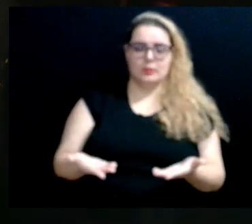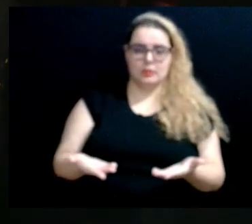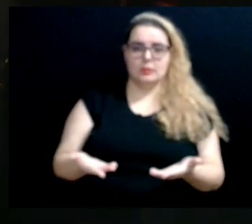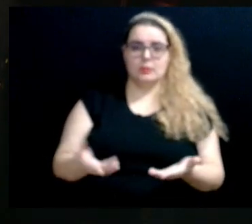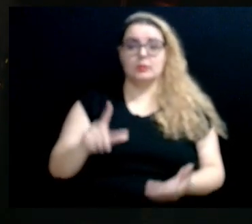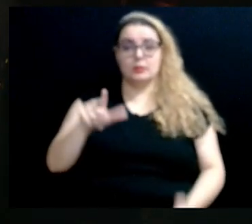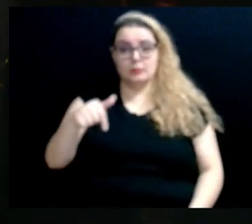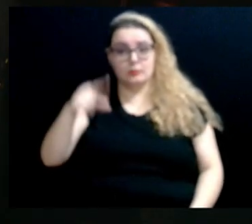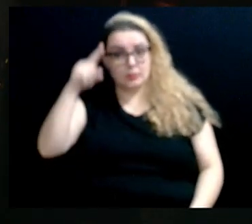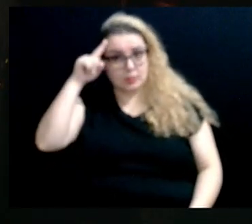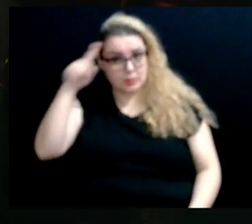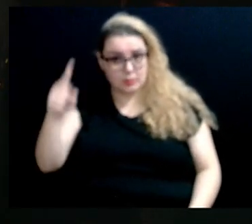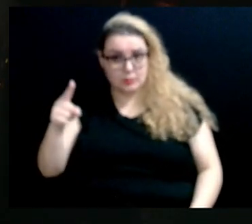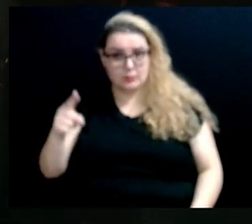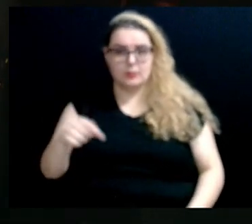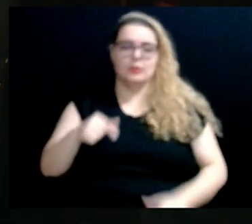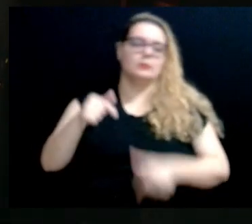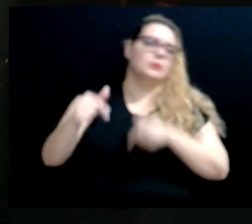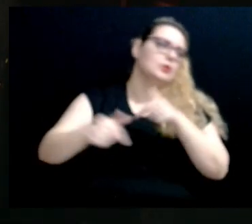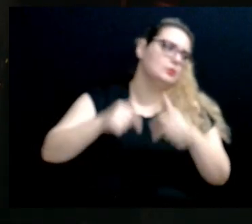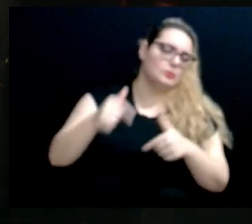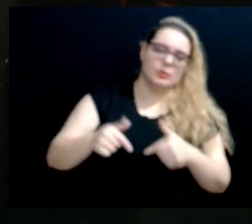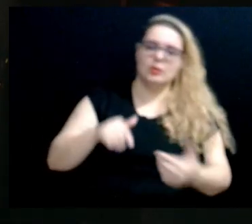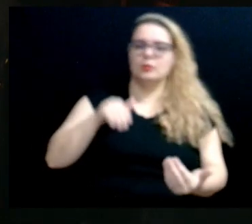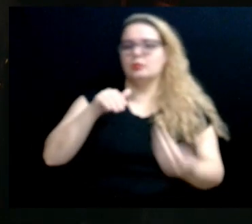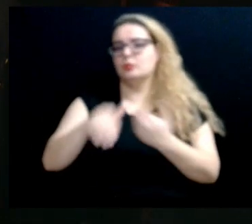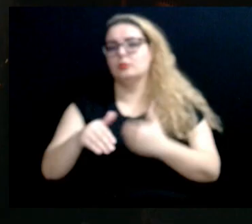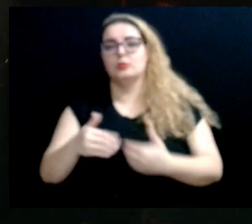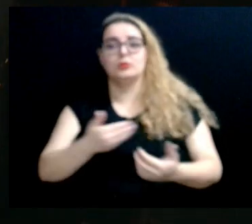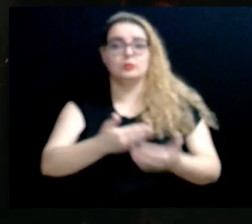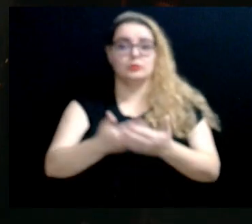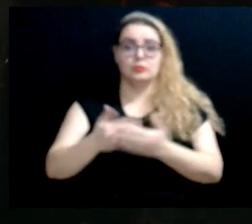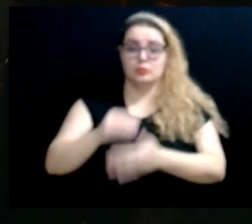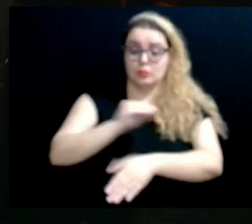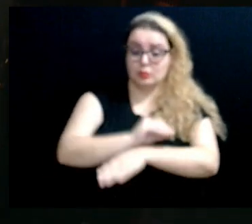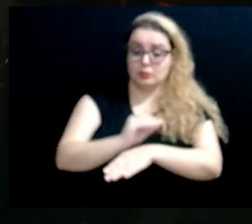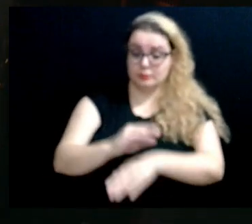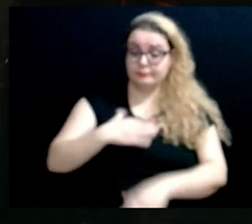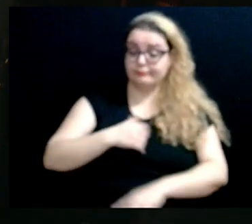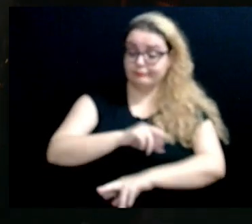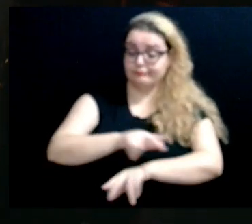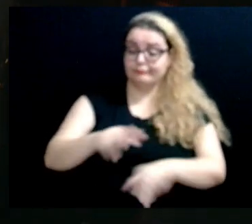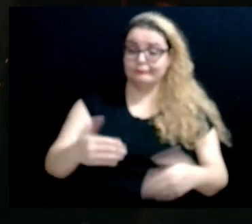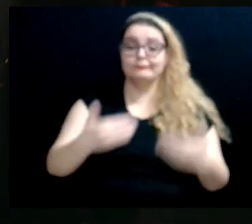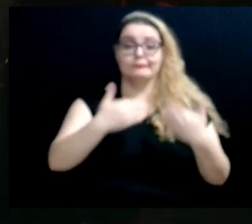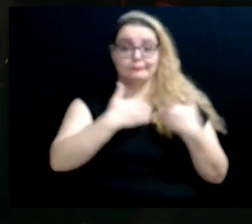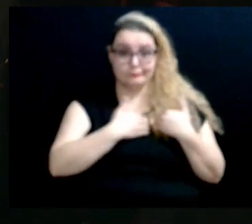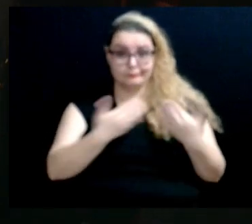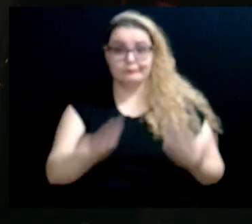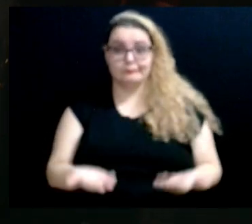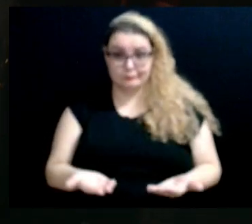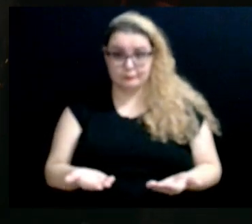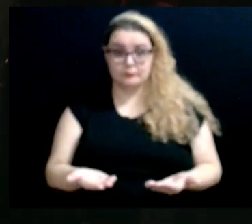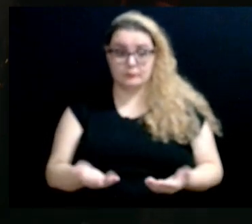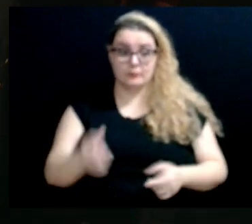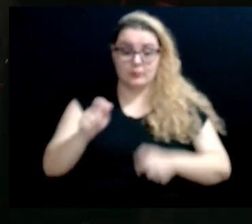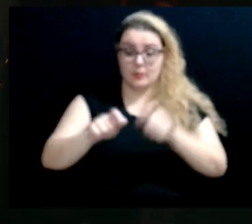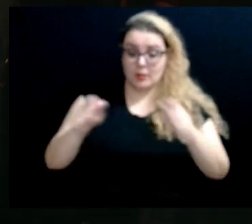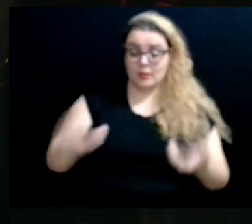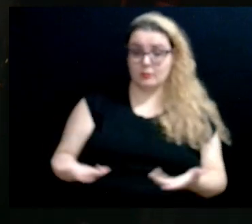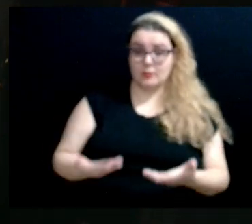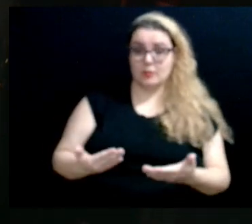dia tomado pelo trabalho, trânsito, estudos, cuidados com filhos e inúmeras responsabilidades, muitas pessoas passam a